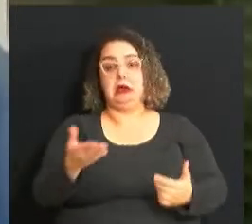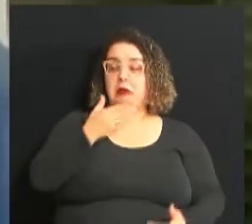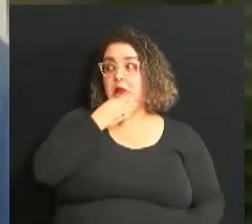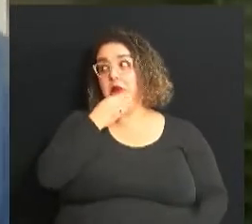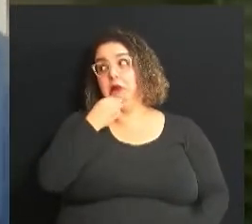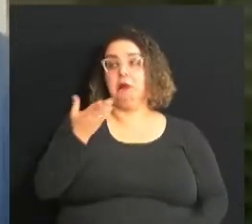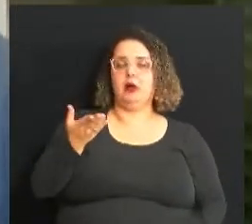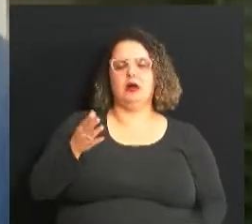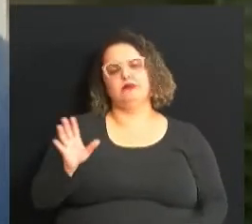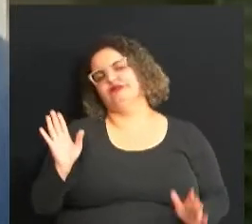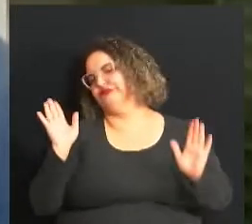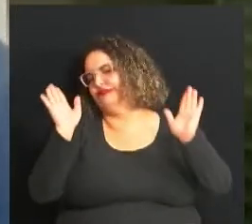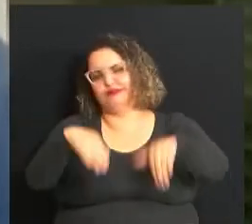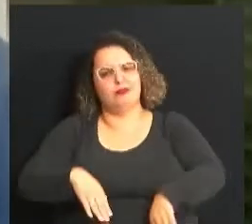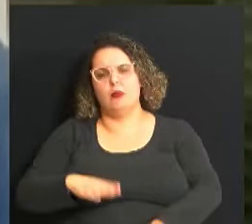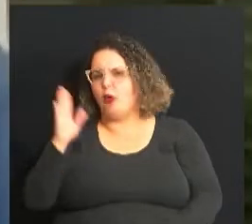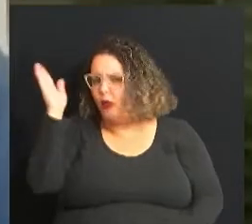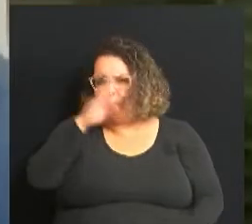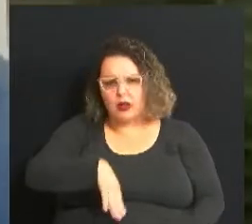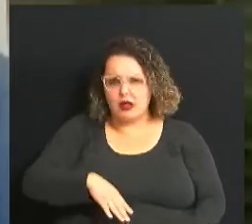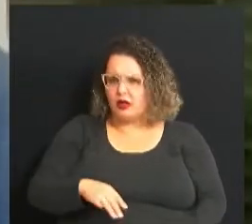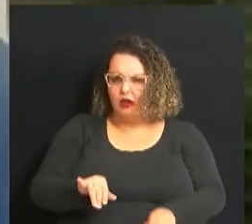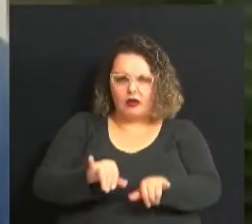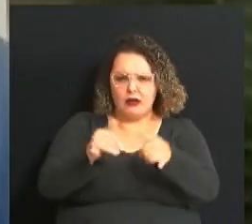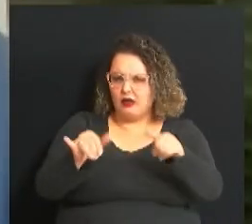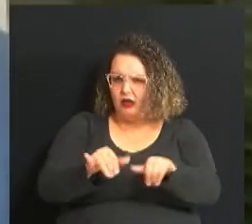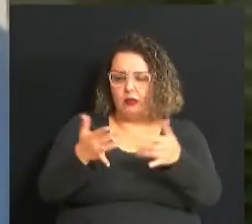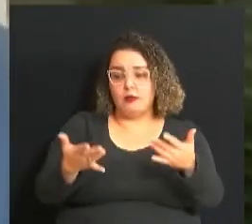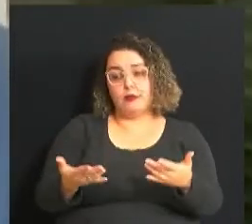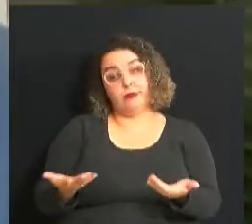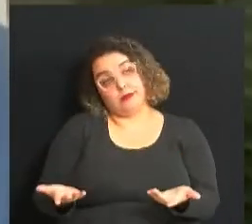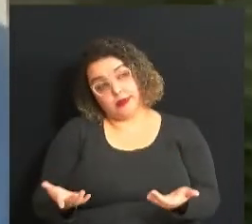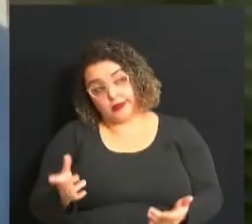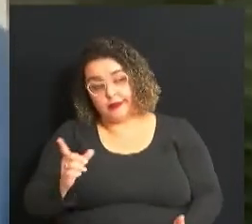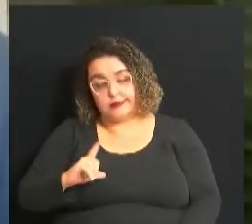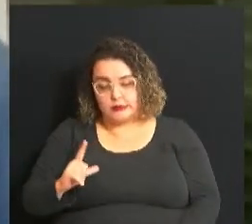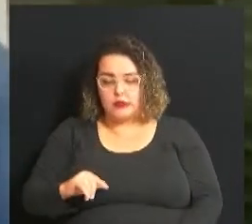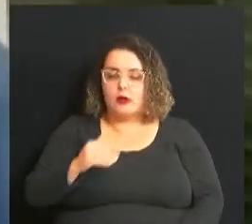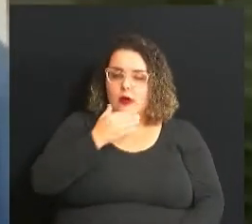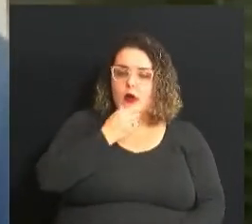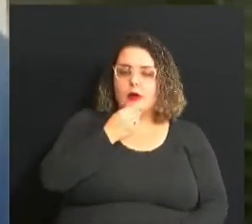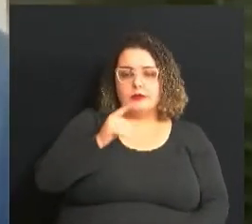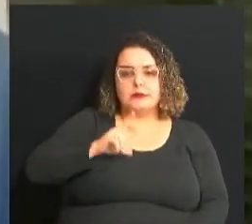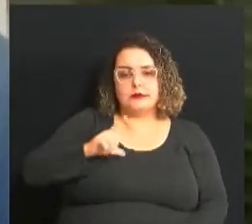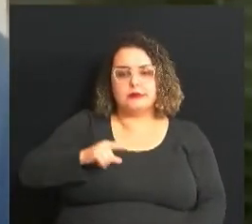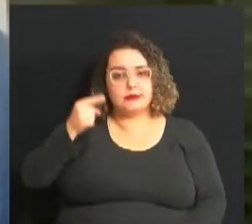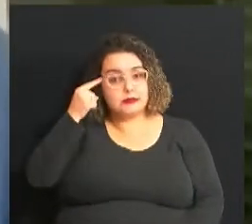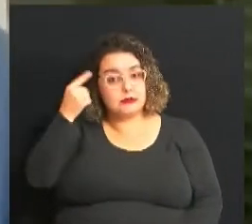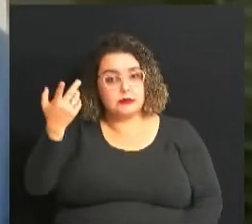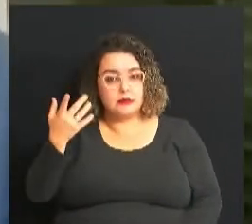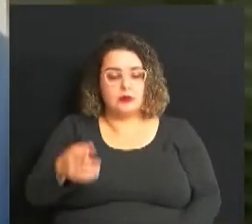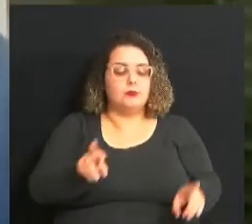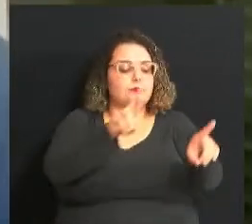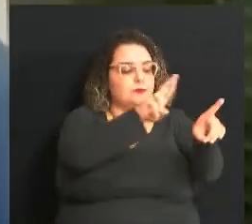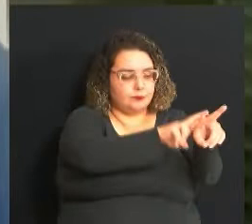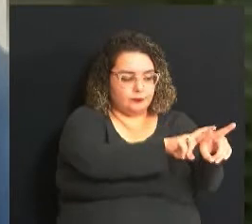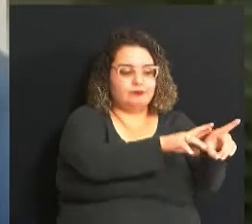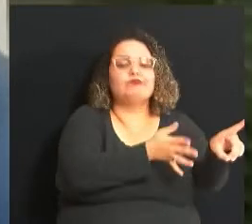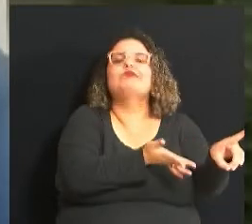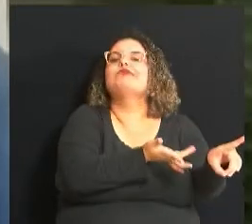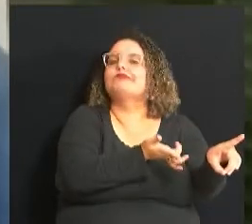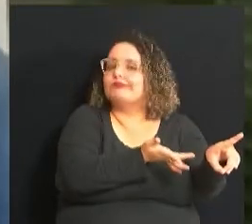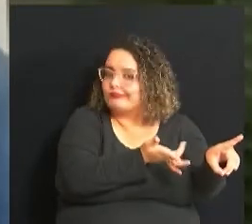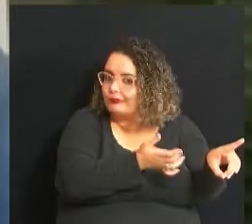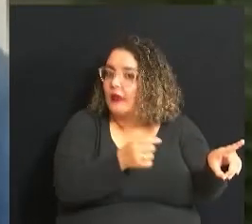né? Mas existem homens ainda que têm essa noção. O toque ainda é fundamental. Por